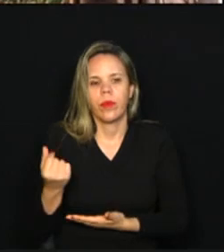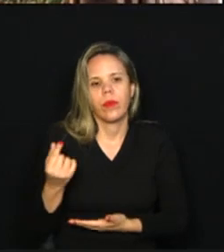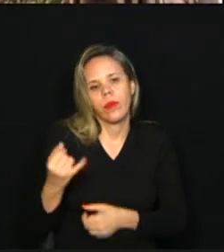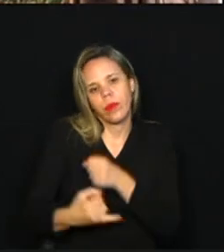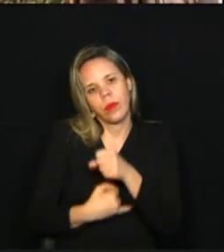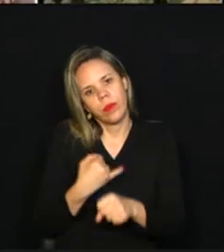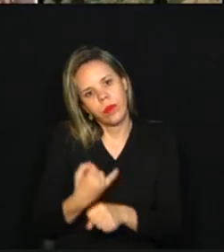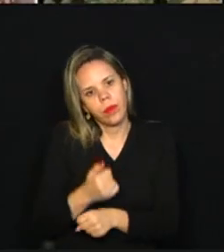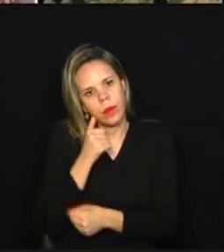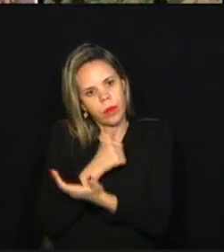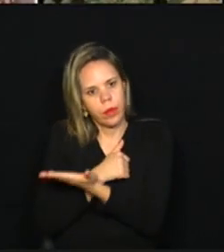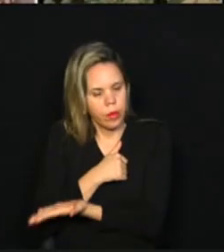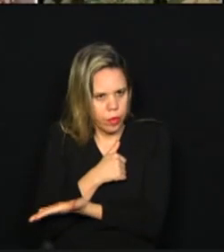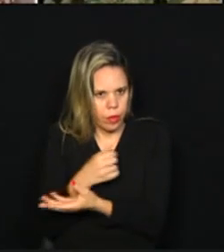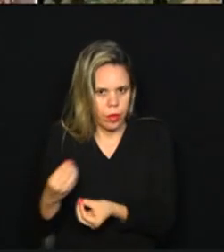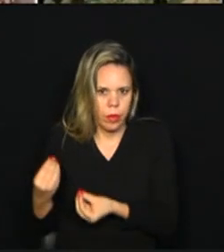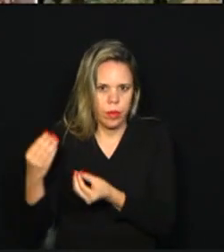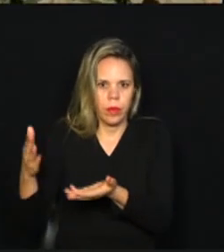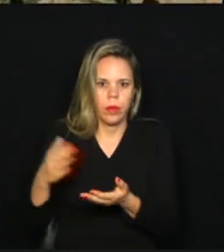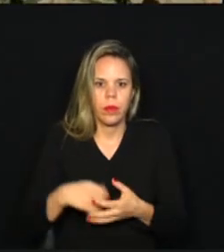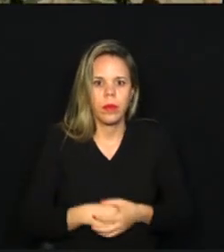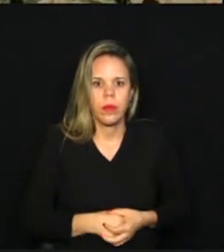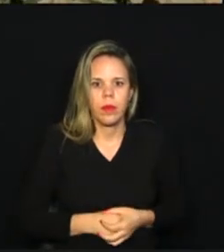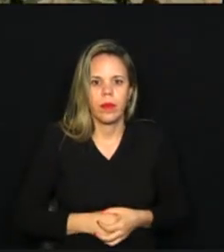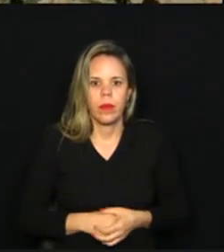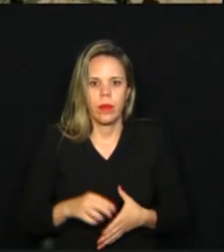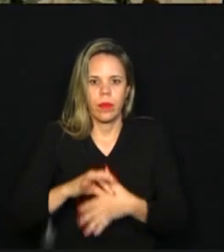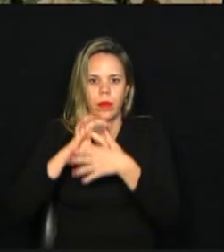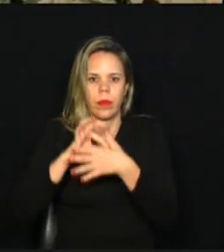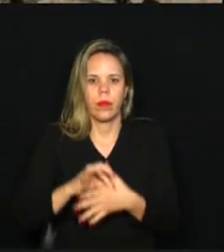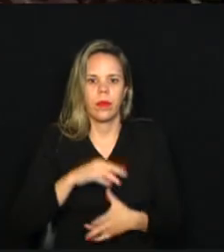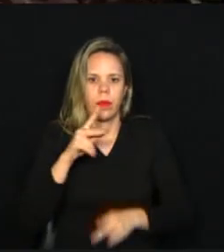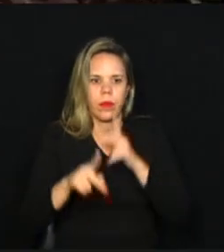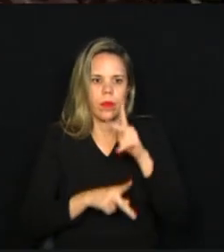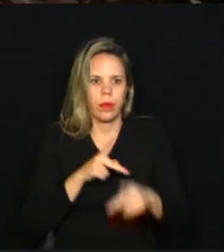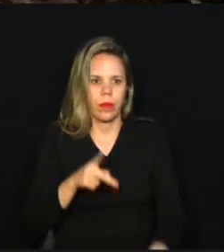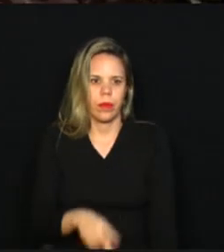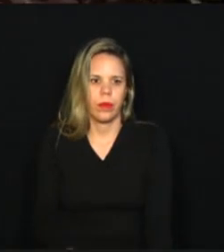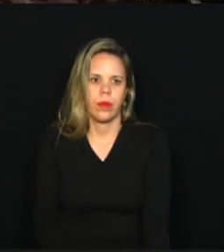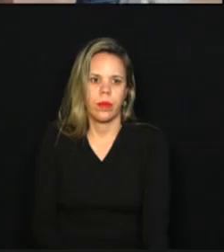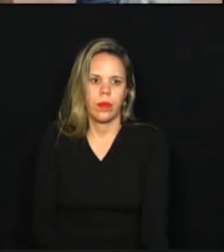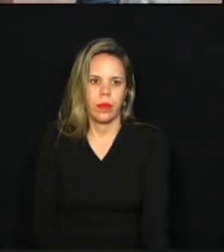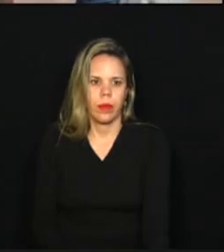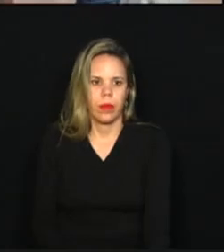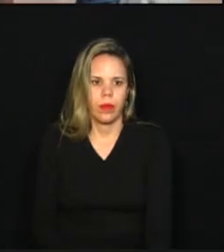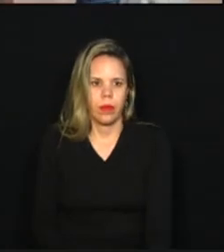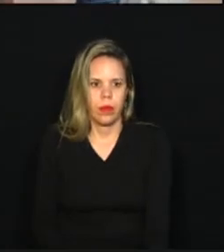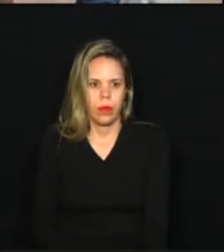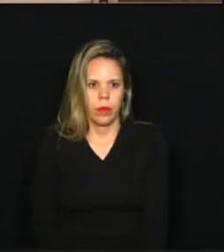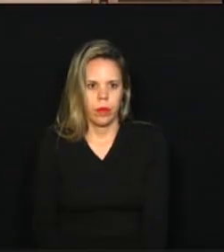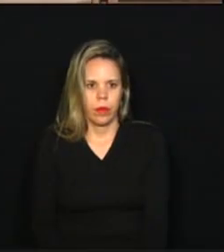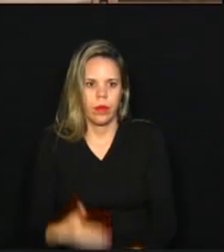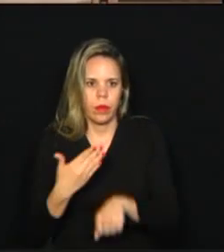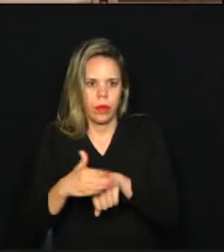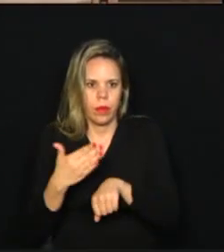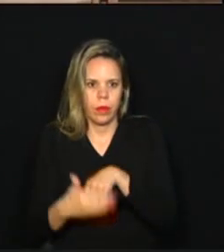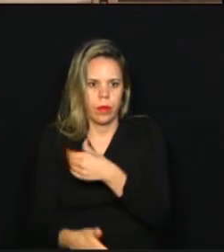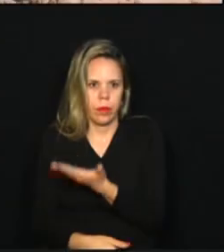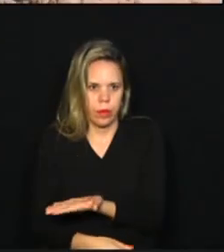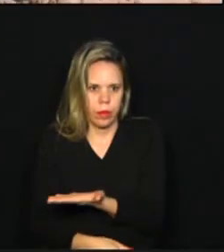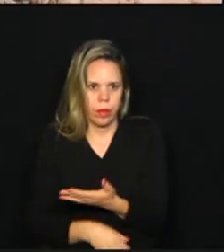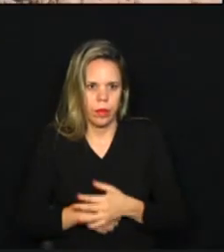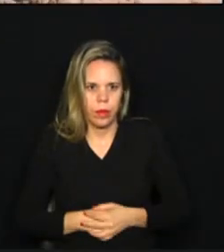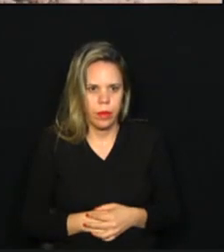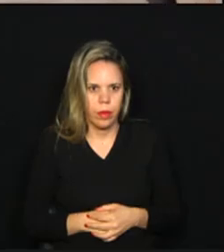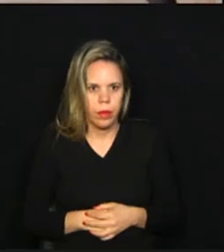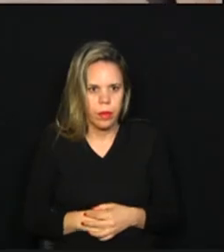essas meninas que estão fazendo as entregas são lideranças populares que a gente fez um treinamento para elas, né,